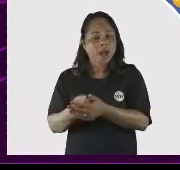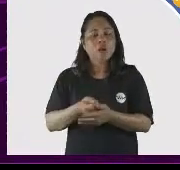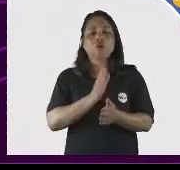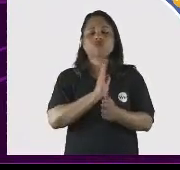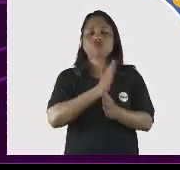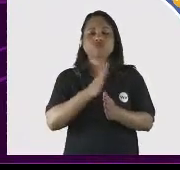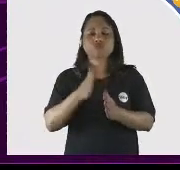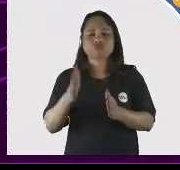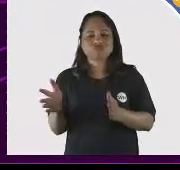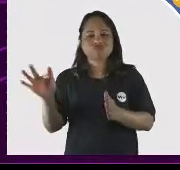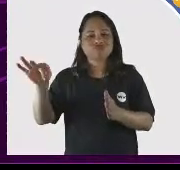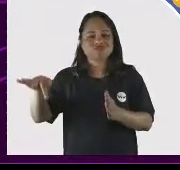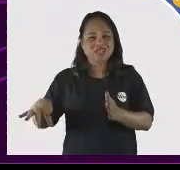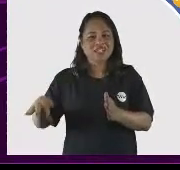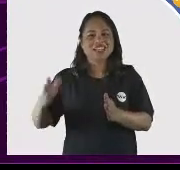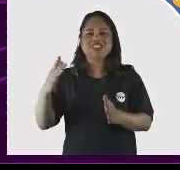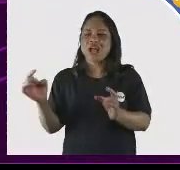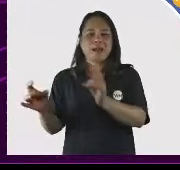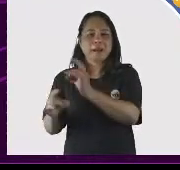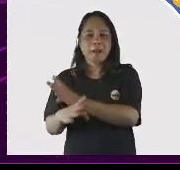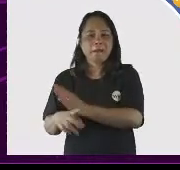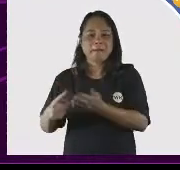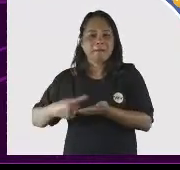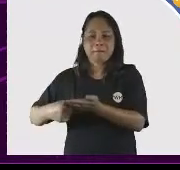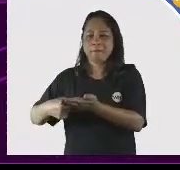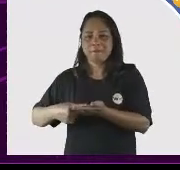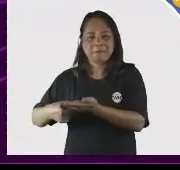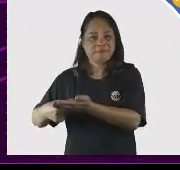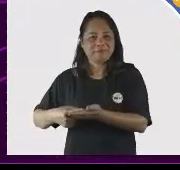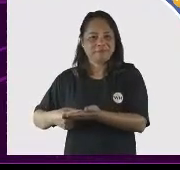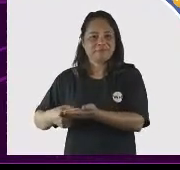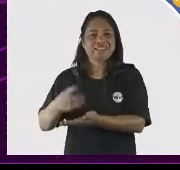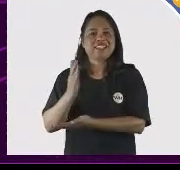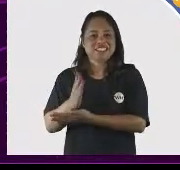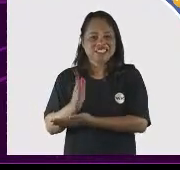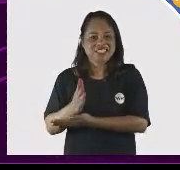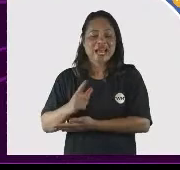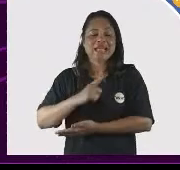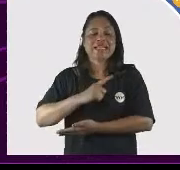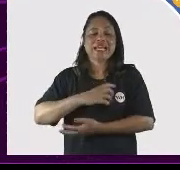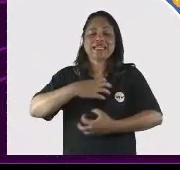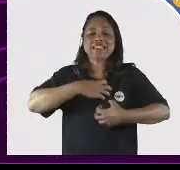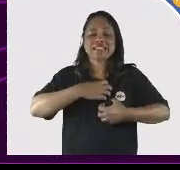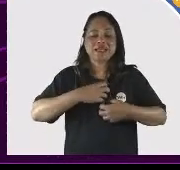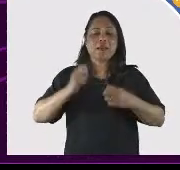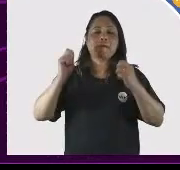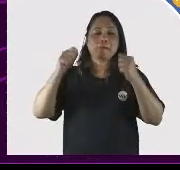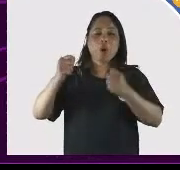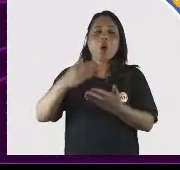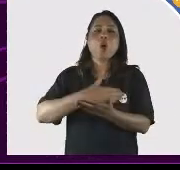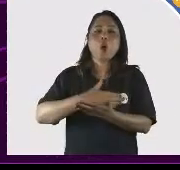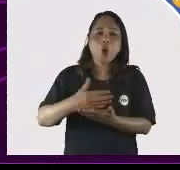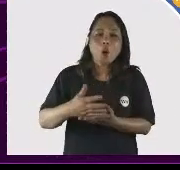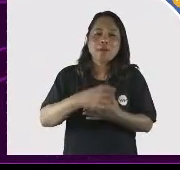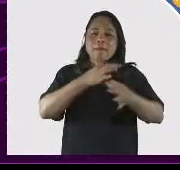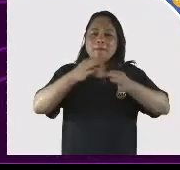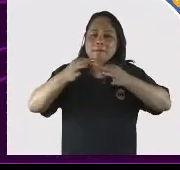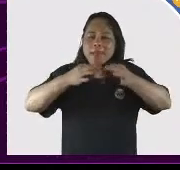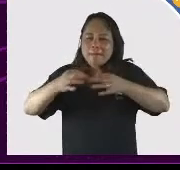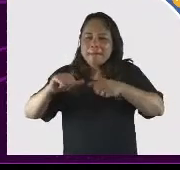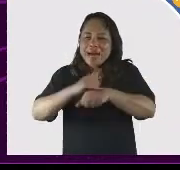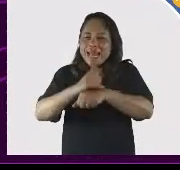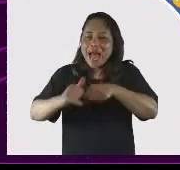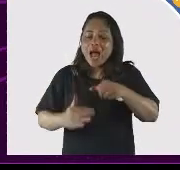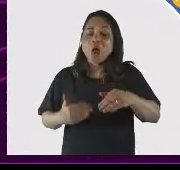já estão concluindo as negociações já estão com o oxigênio para começar a vida